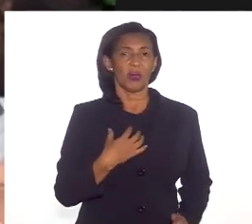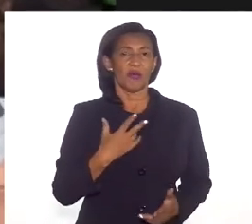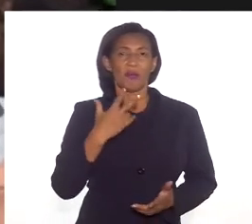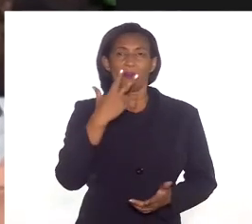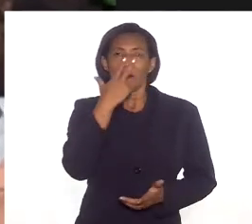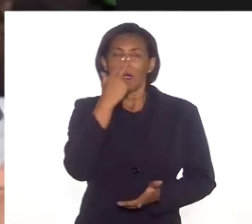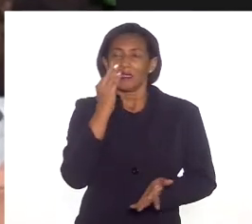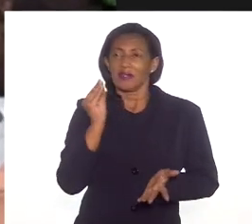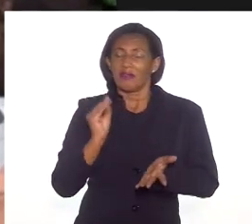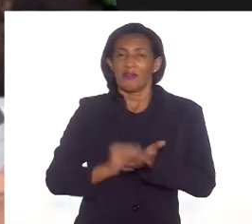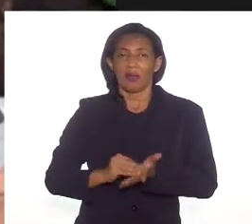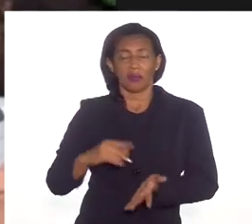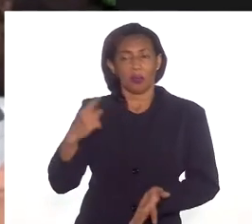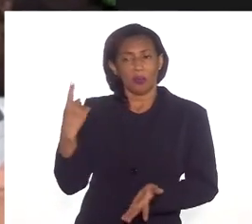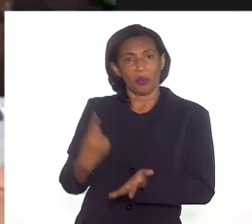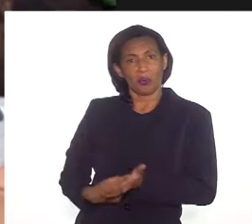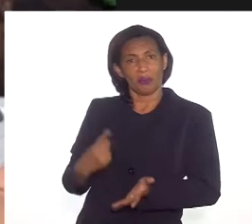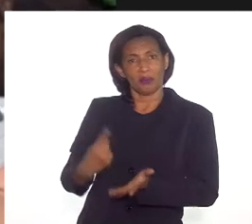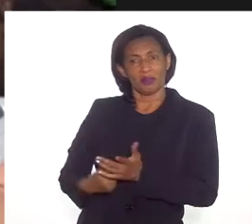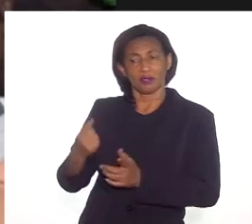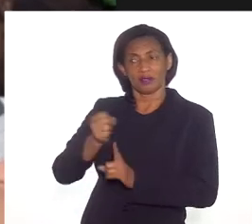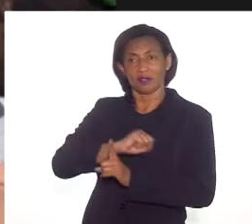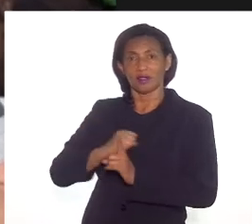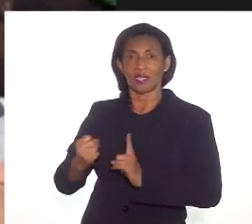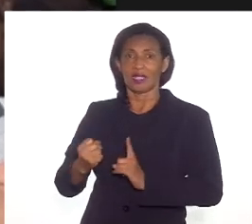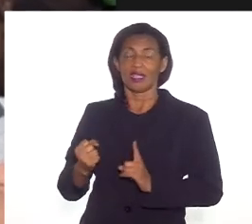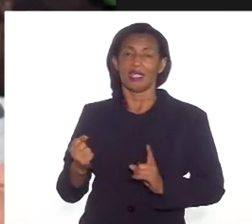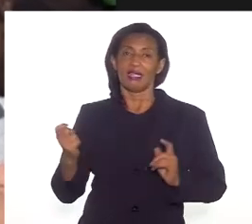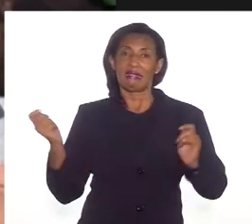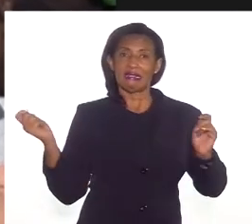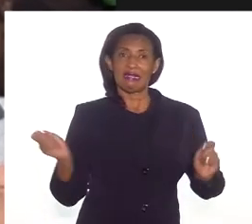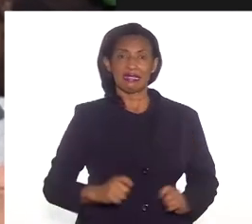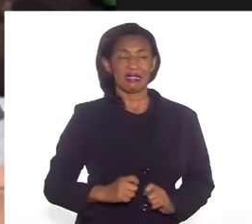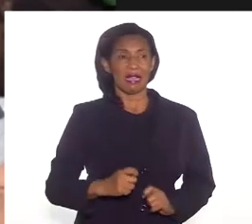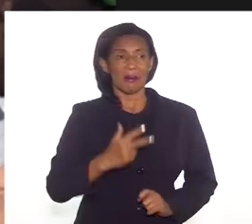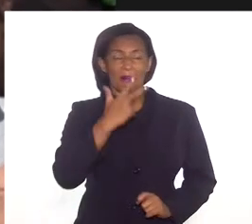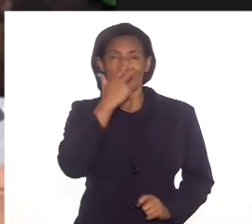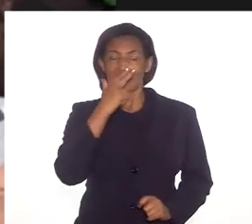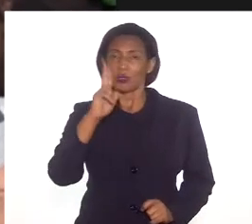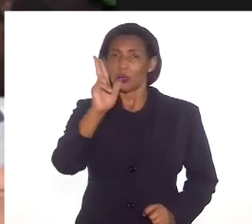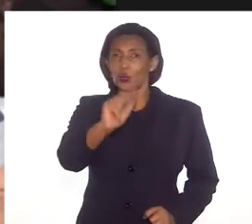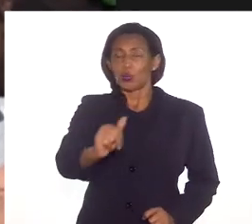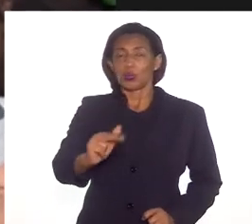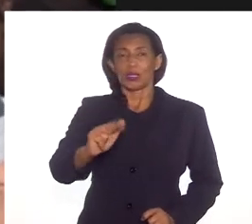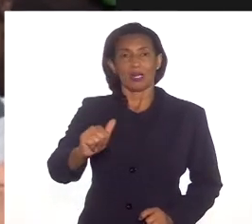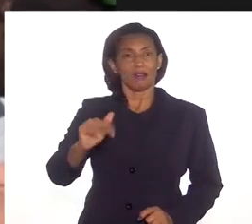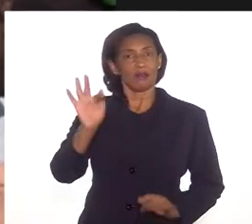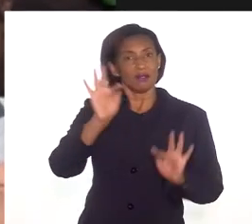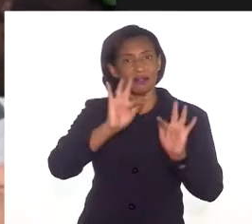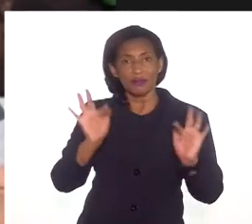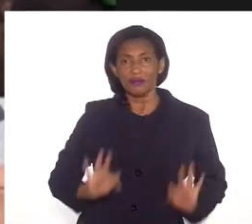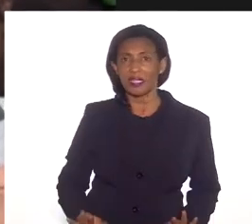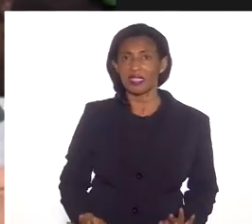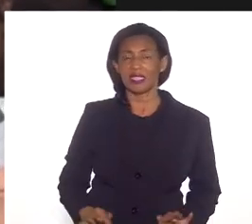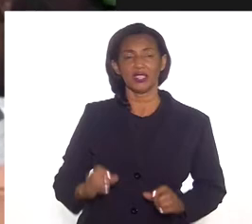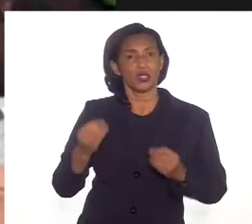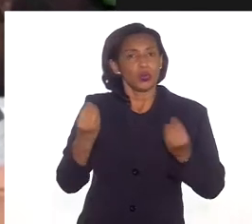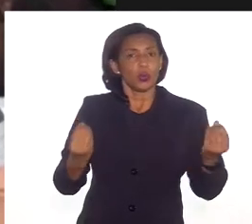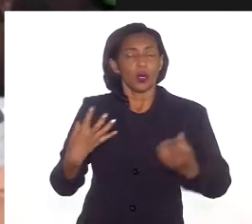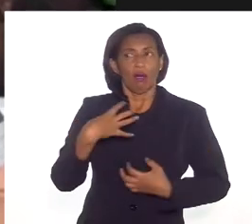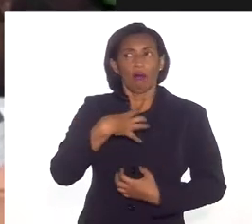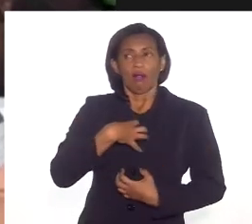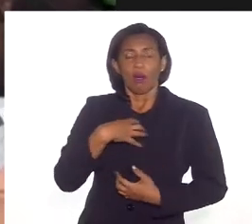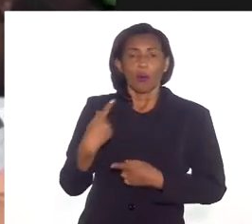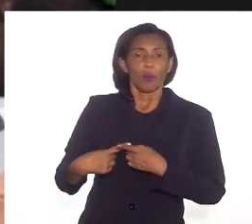um descompromisso, primeiro, com a própria sociedade, e dá a impressão de que a gente nunca vai ser feliz, né? A gente nunca vai poder se